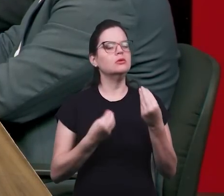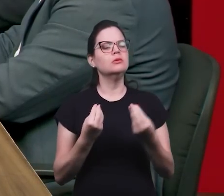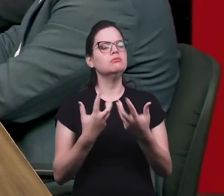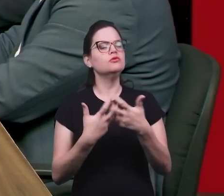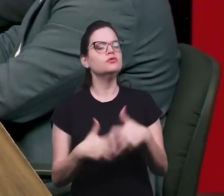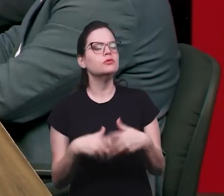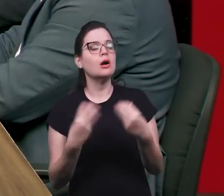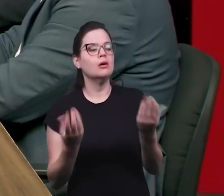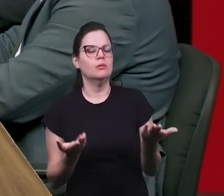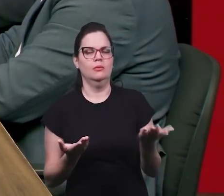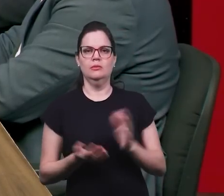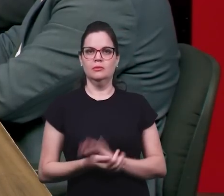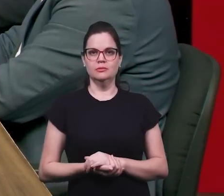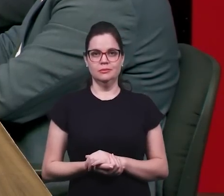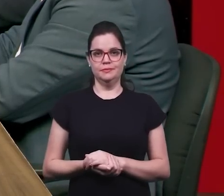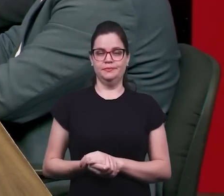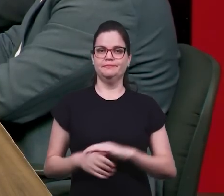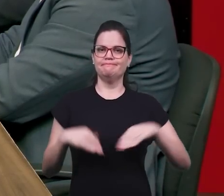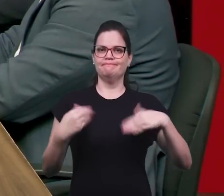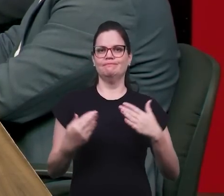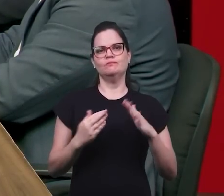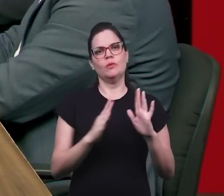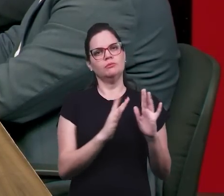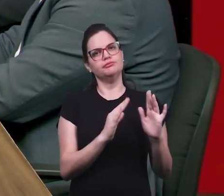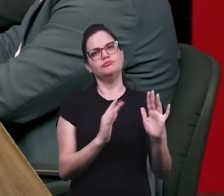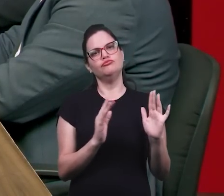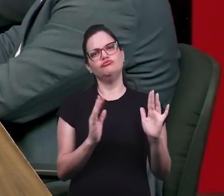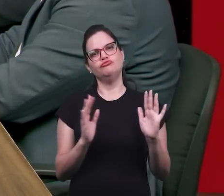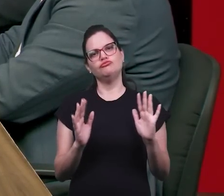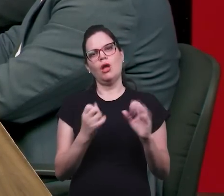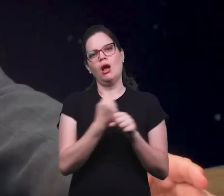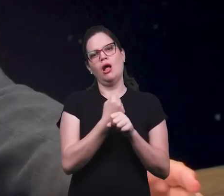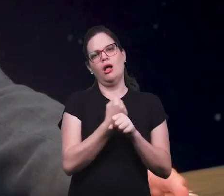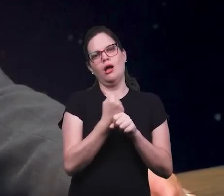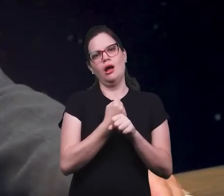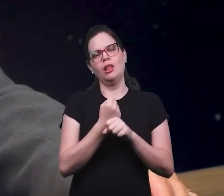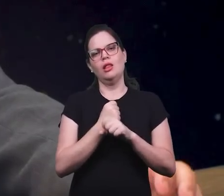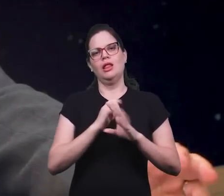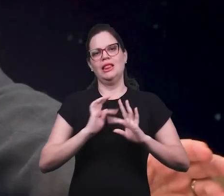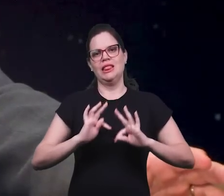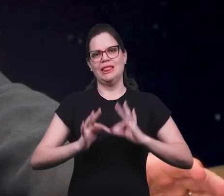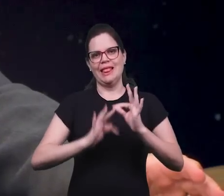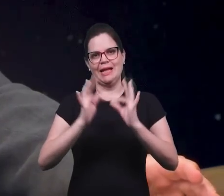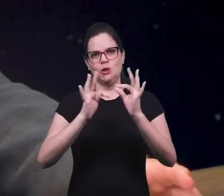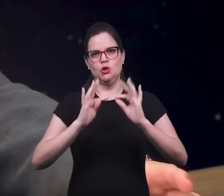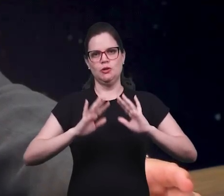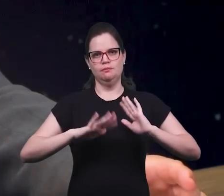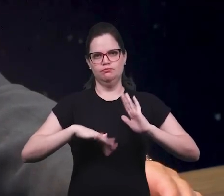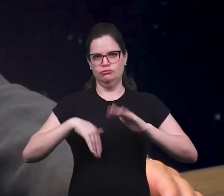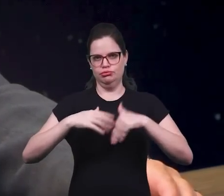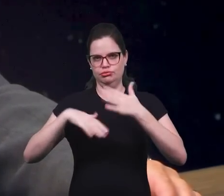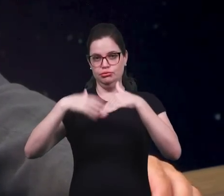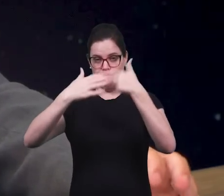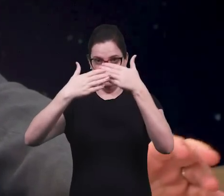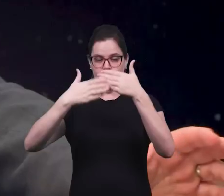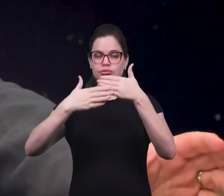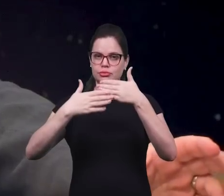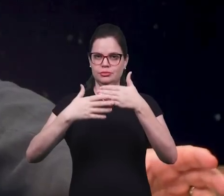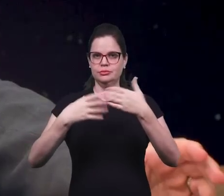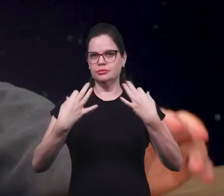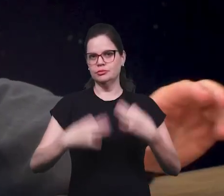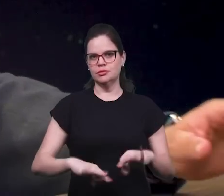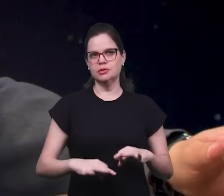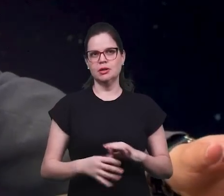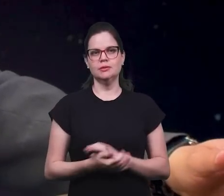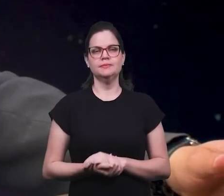Tiago? Bem, ao longo do tempo, né, à medida que nós fomos aumentando o nosso poder tecnológico, assim, como humanidade,